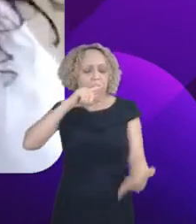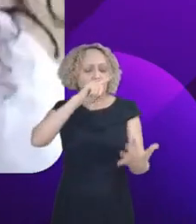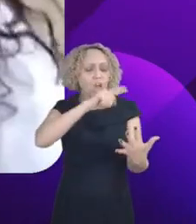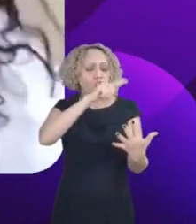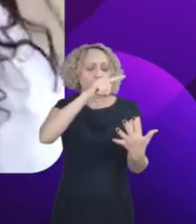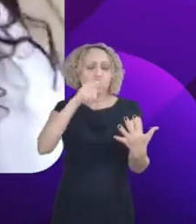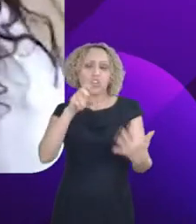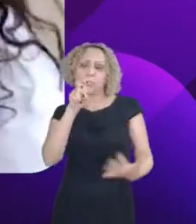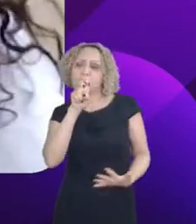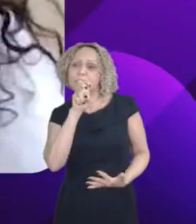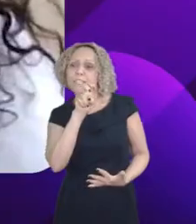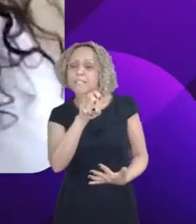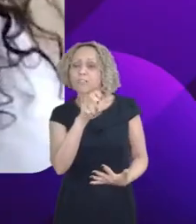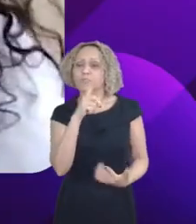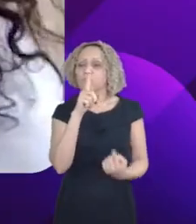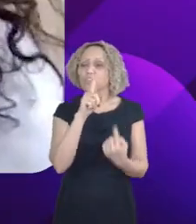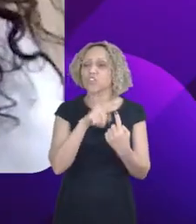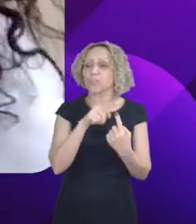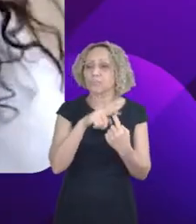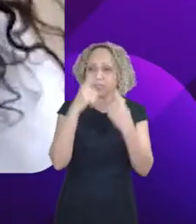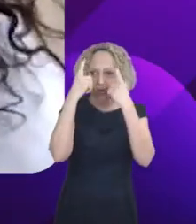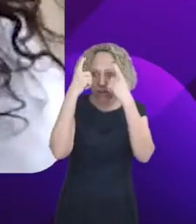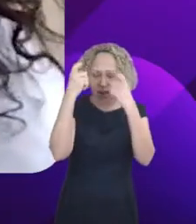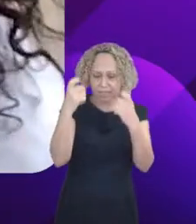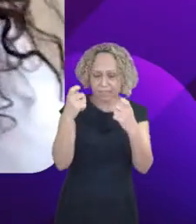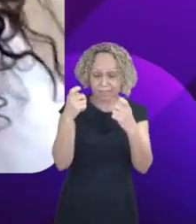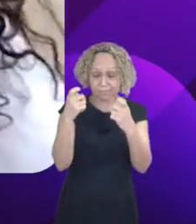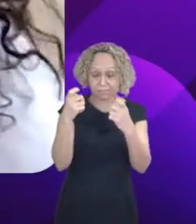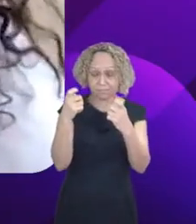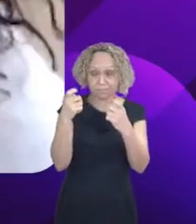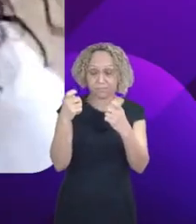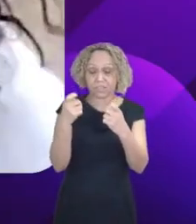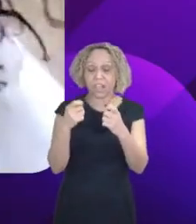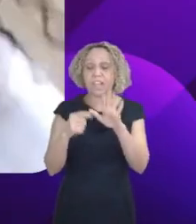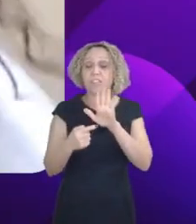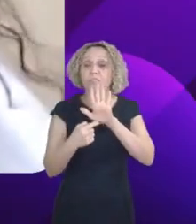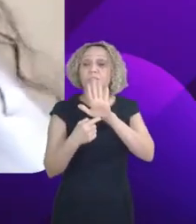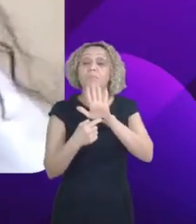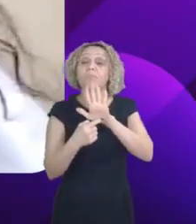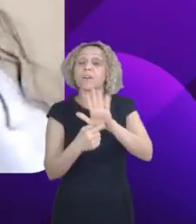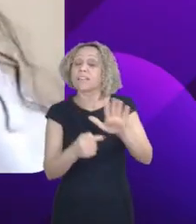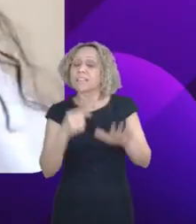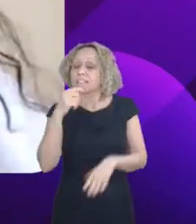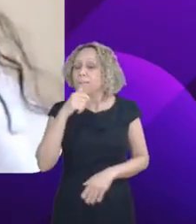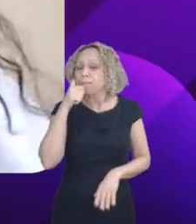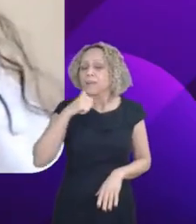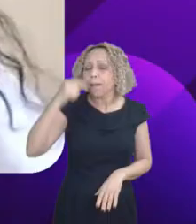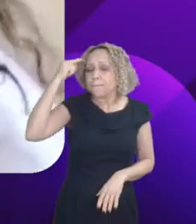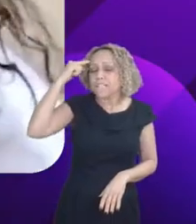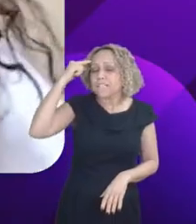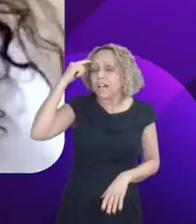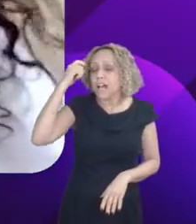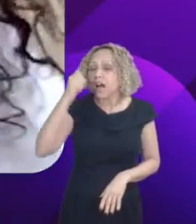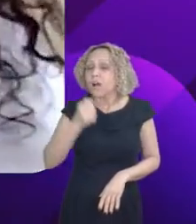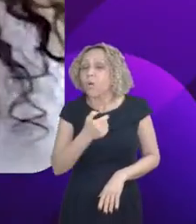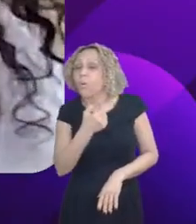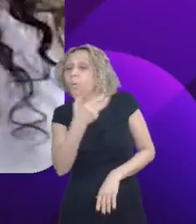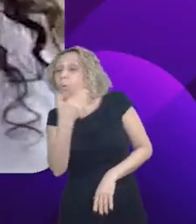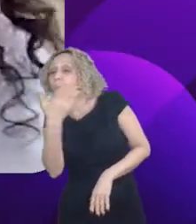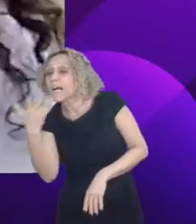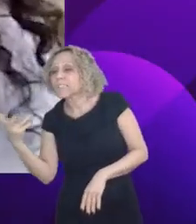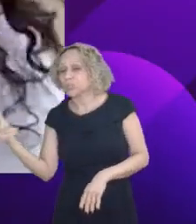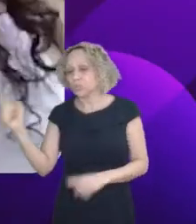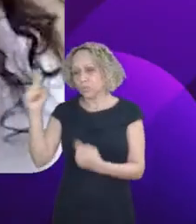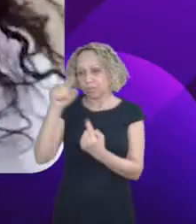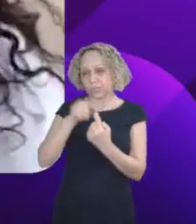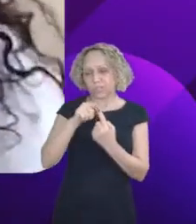quanto dessas violências já viveu. Esse jogo também, ele apresenta às mulheres a rede de enfrentamento à violência contra a mulher. Essa mulher vai